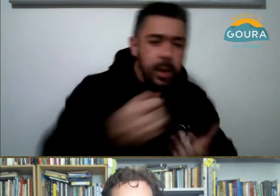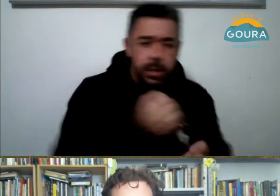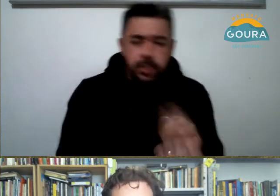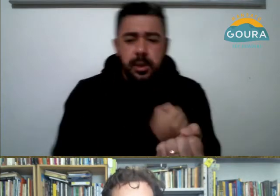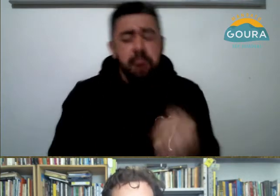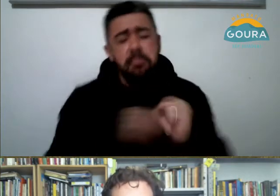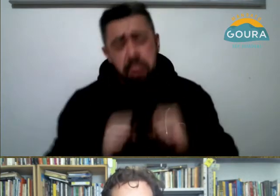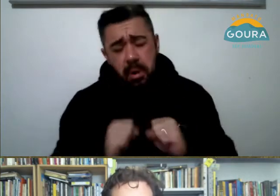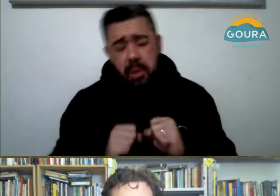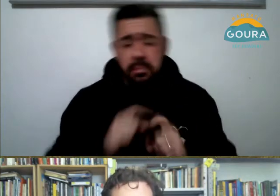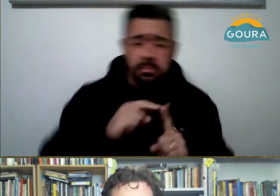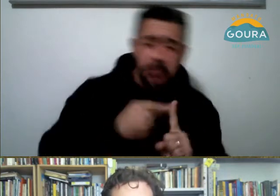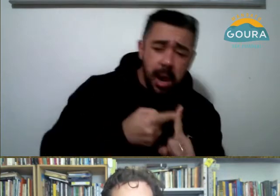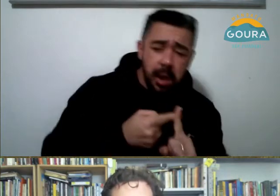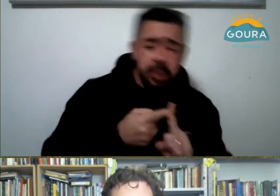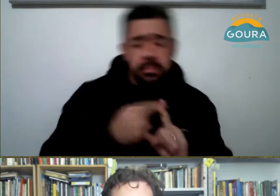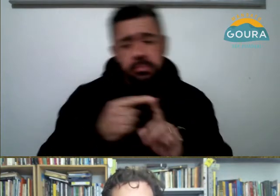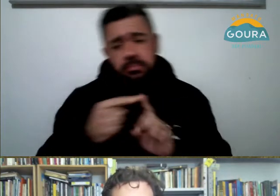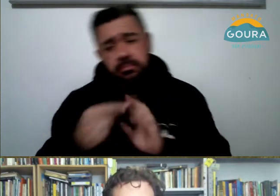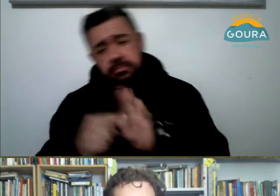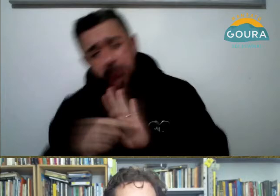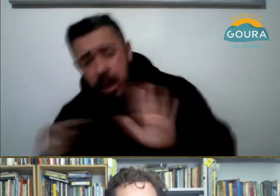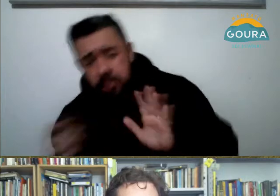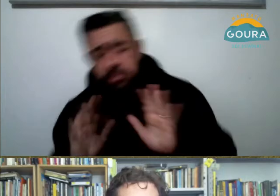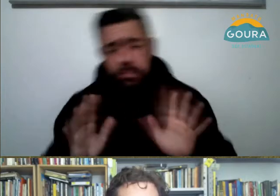Portanto, a pessoa consome alguma coisa.